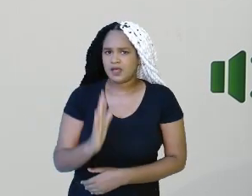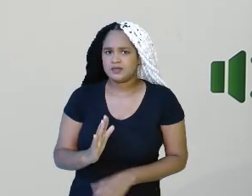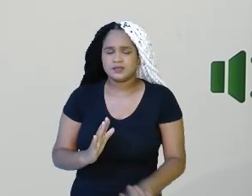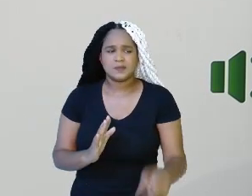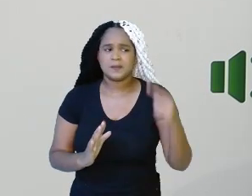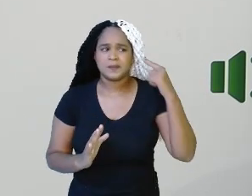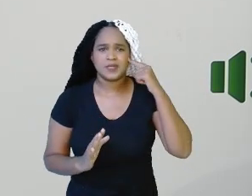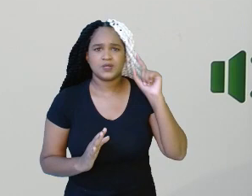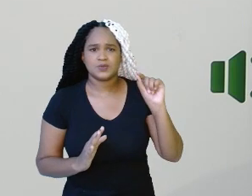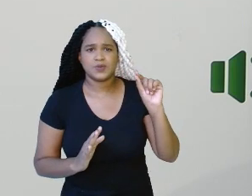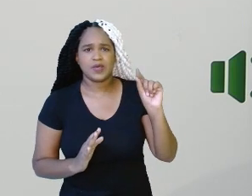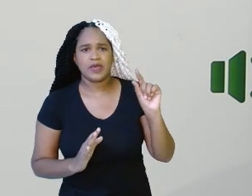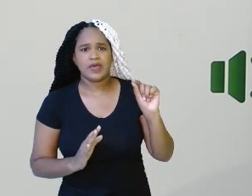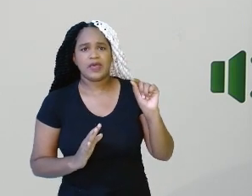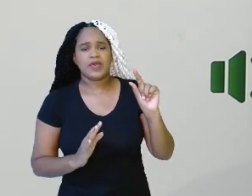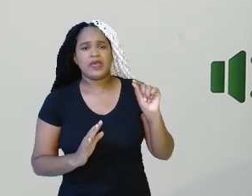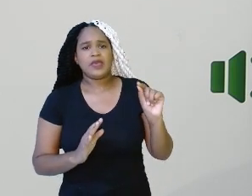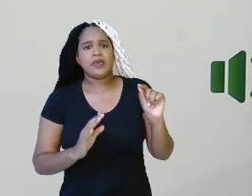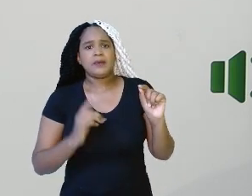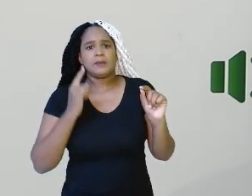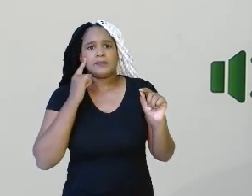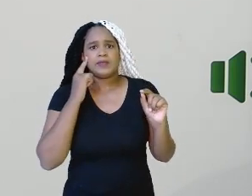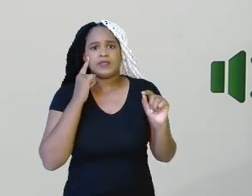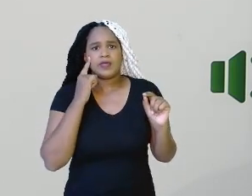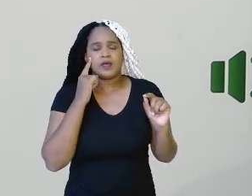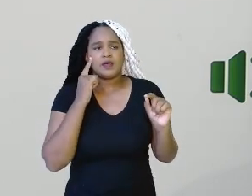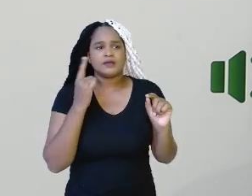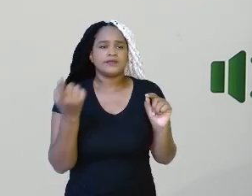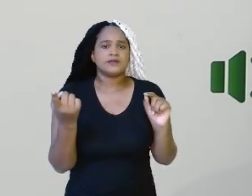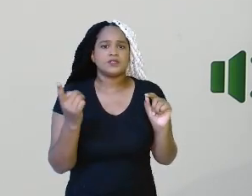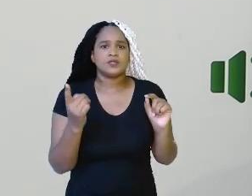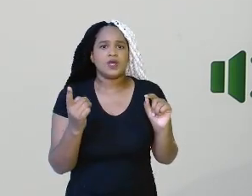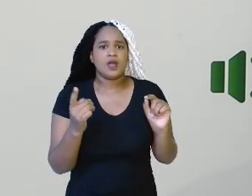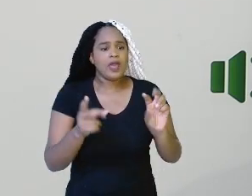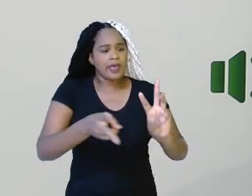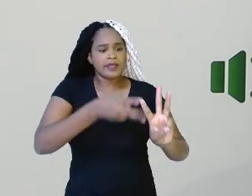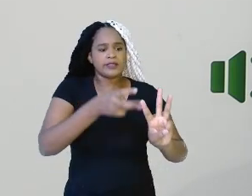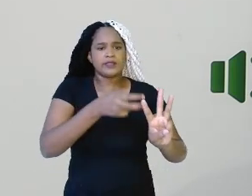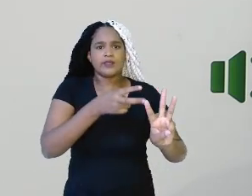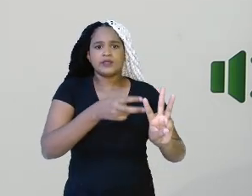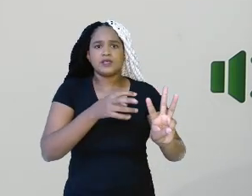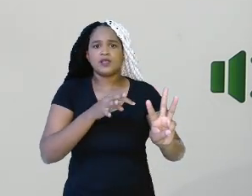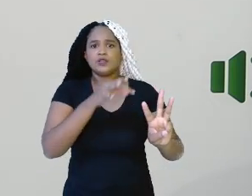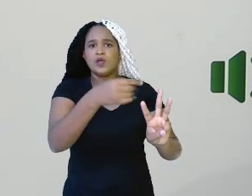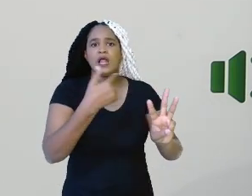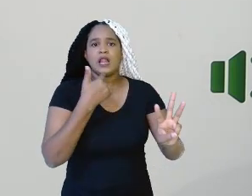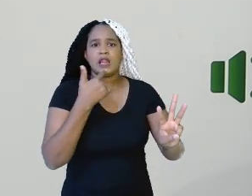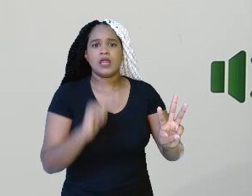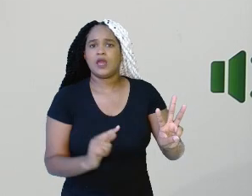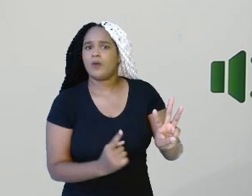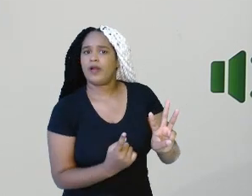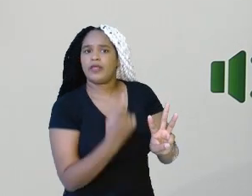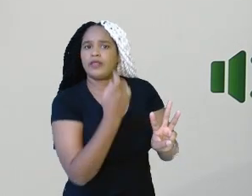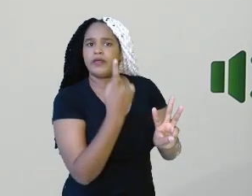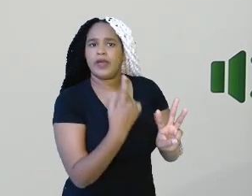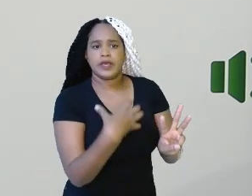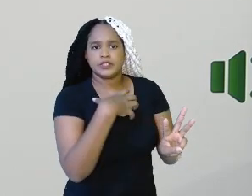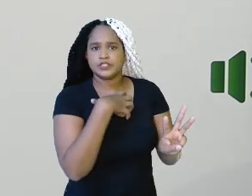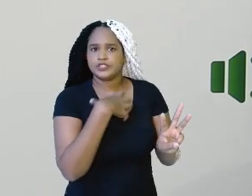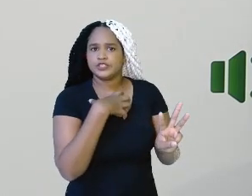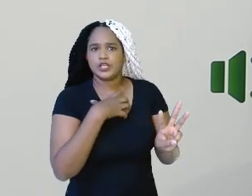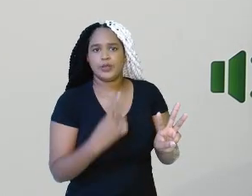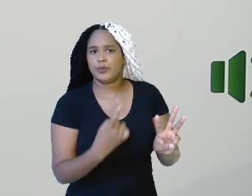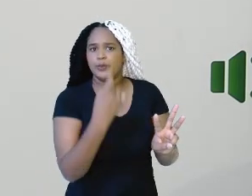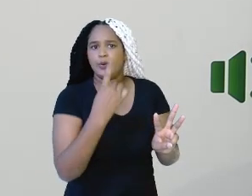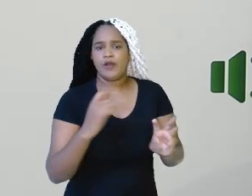porque é índio, infelizmente as pessoas generalizam, né? Elas pensam que os índios todos falam a mesma língua, que eles têm as mesmas